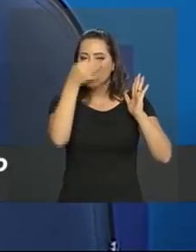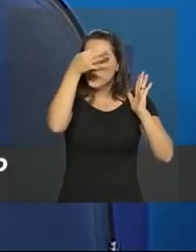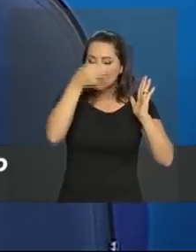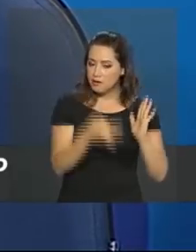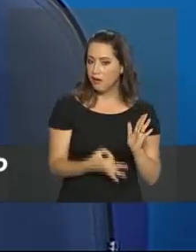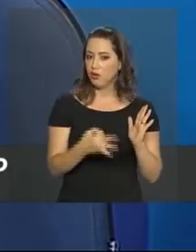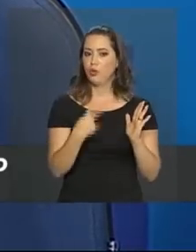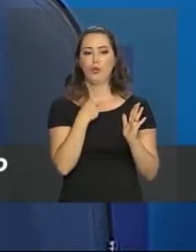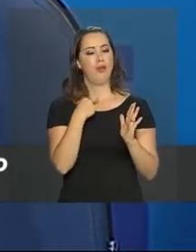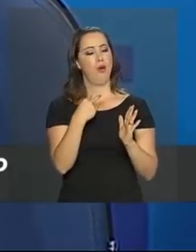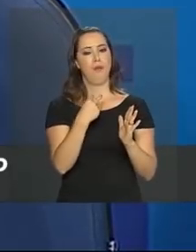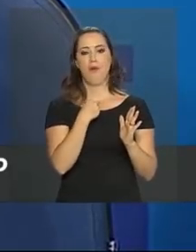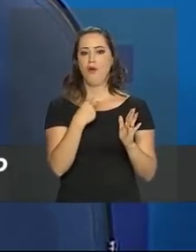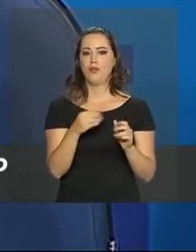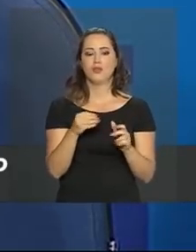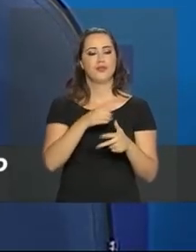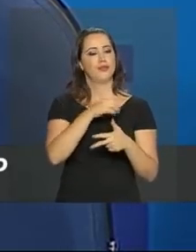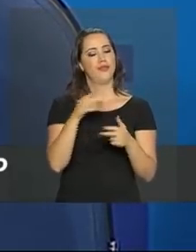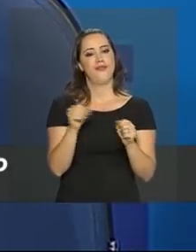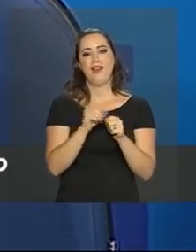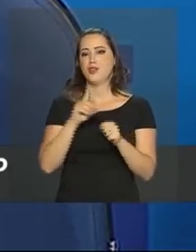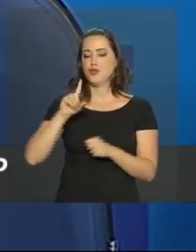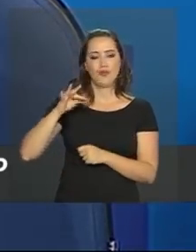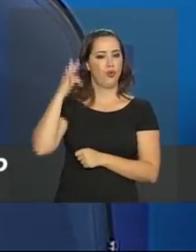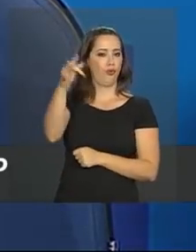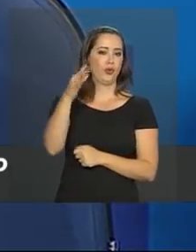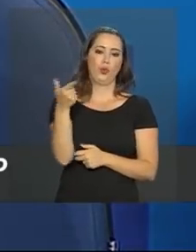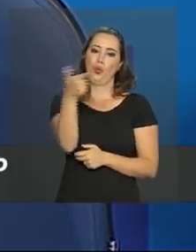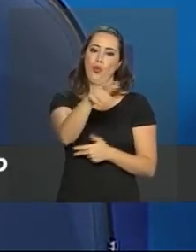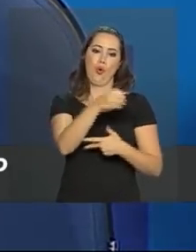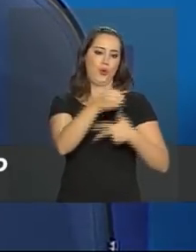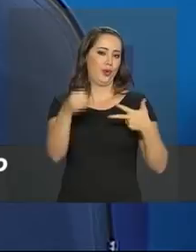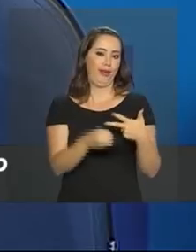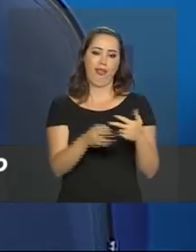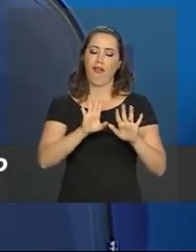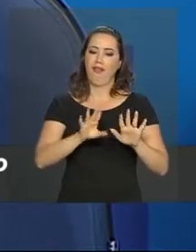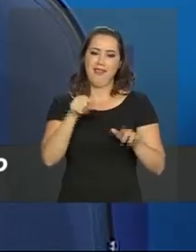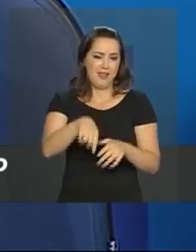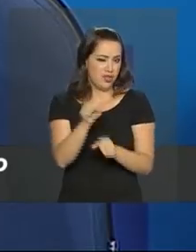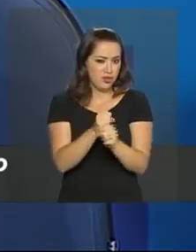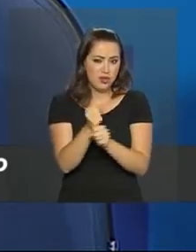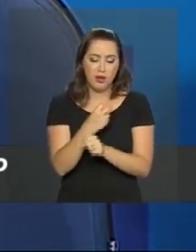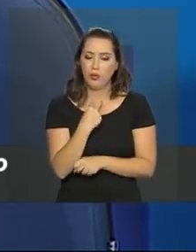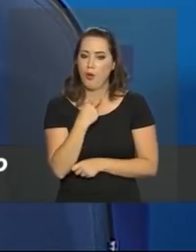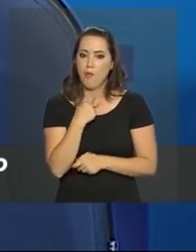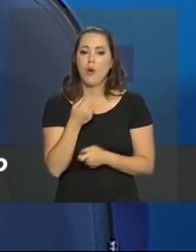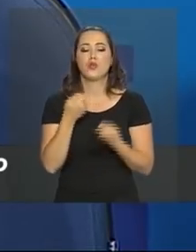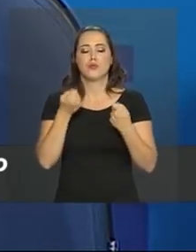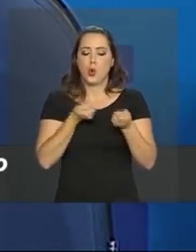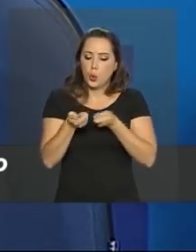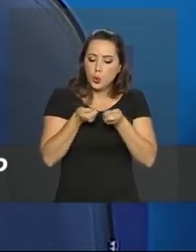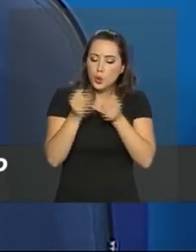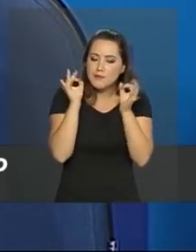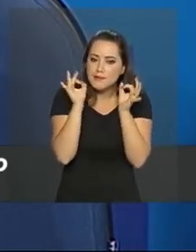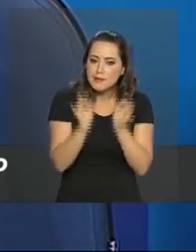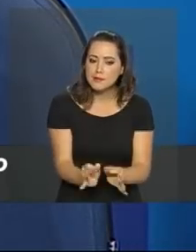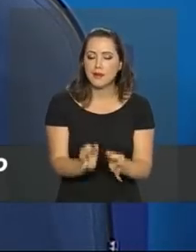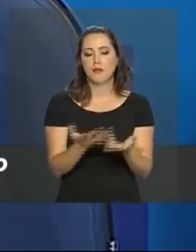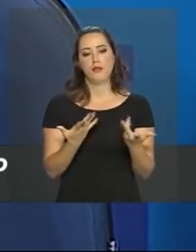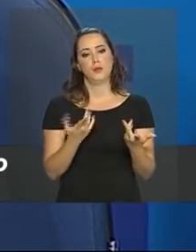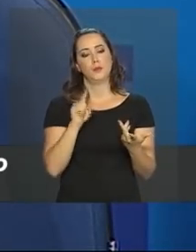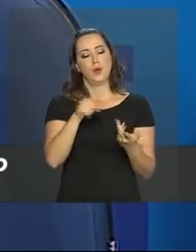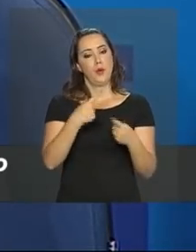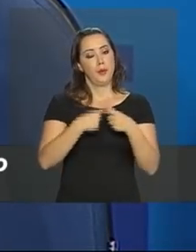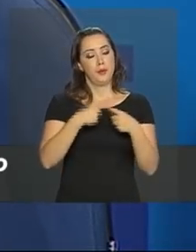vai fazer o enem em 2019 porque o 18 nós temos que ser rigidamente controladores